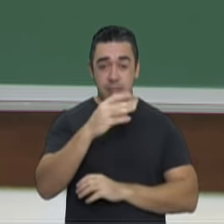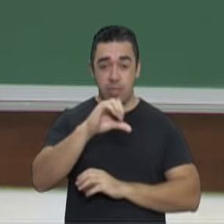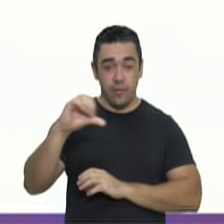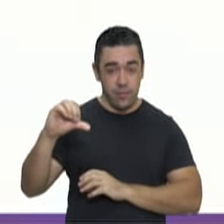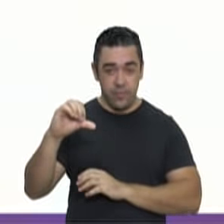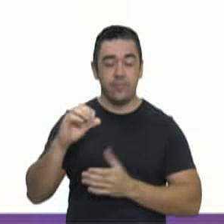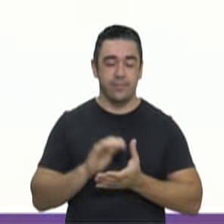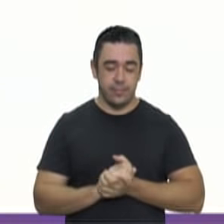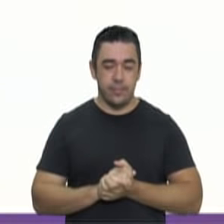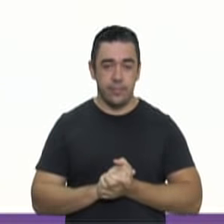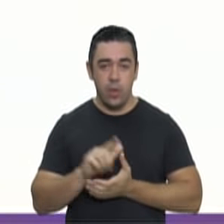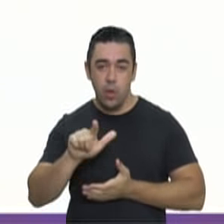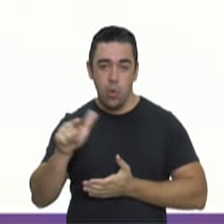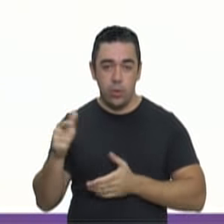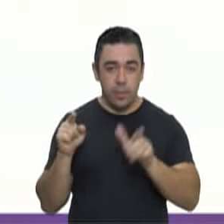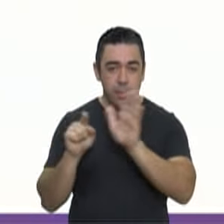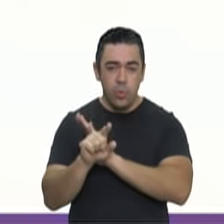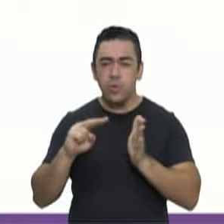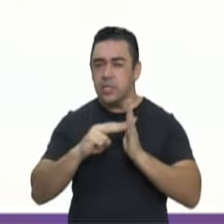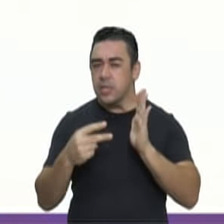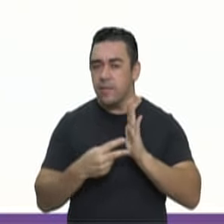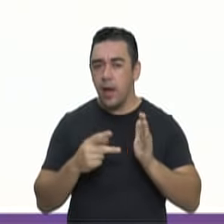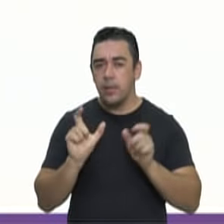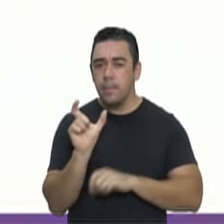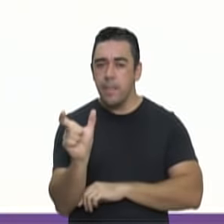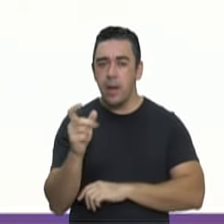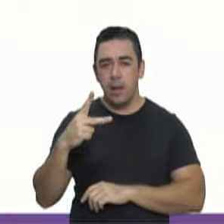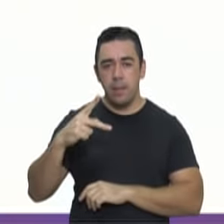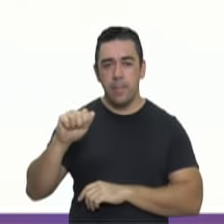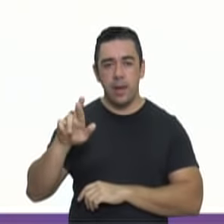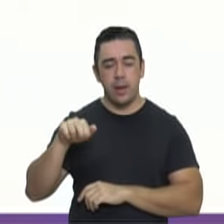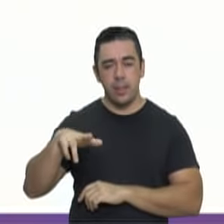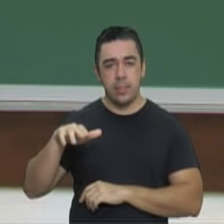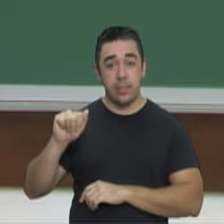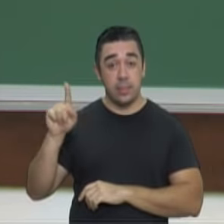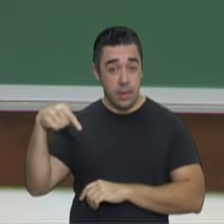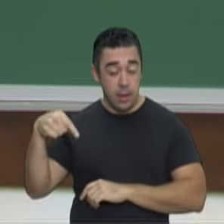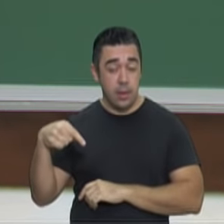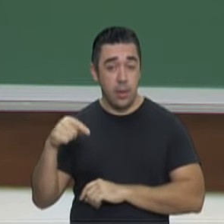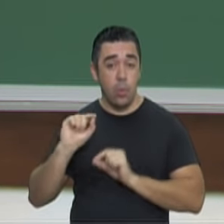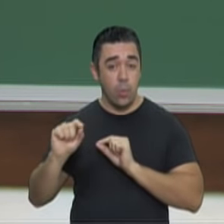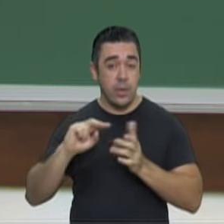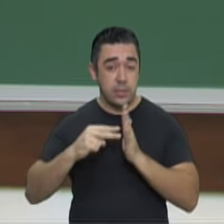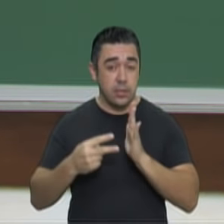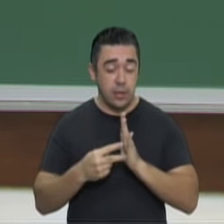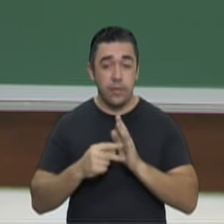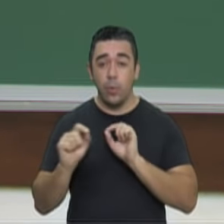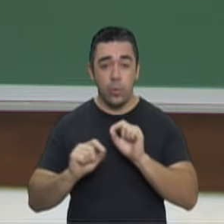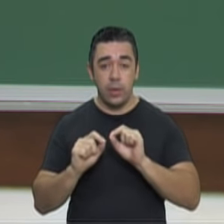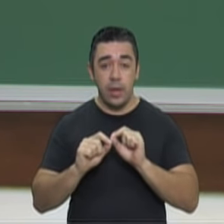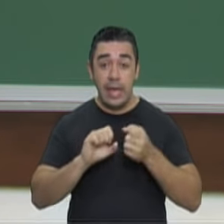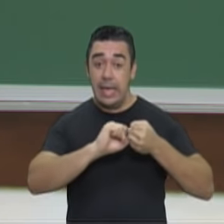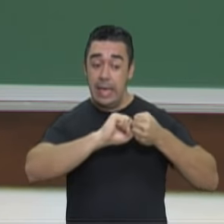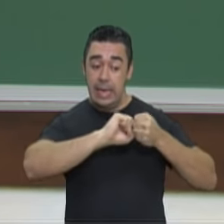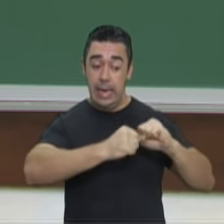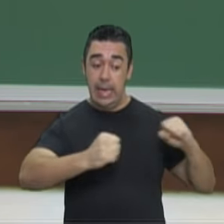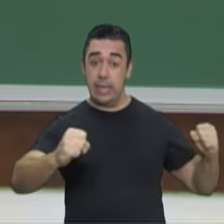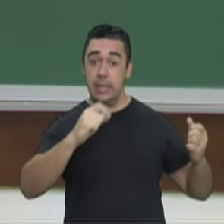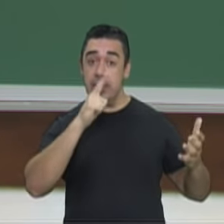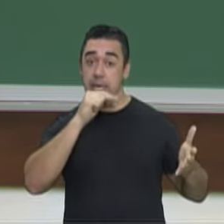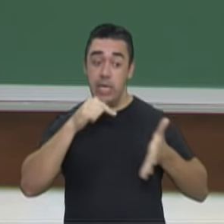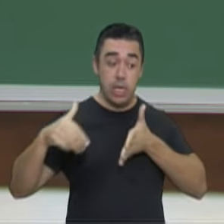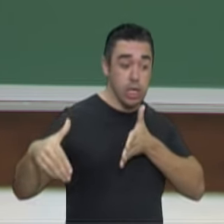municípios. E a próxima, a questão número 3, qual é o significado da palavra Paraná? A palavra Paraná significa grande